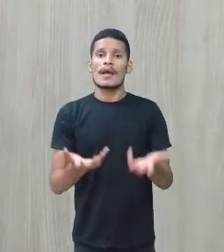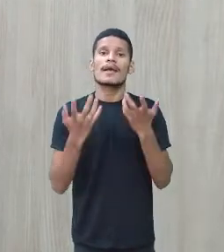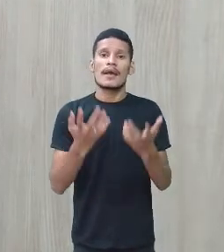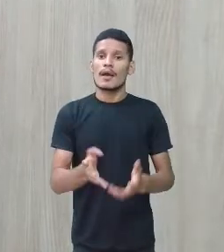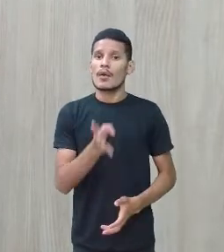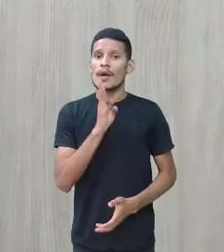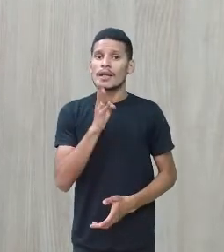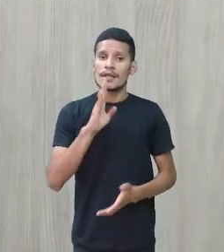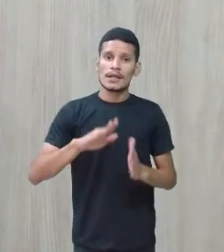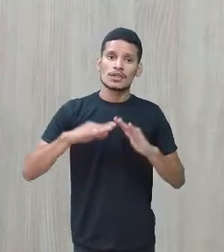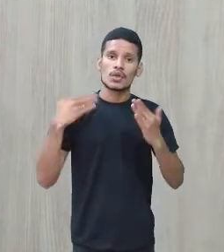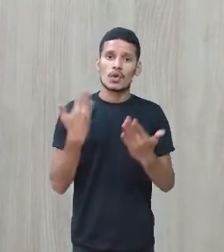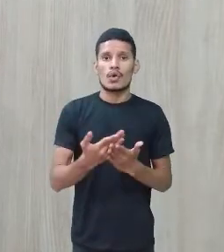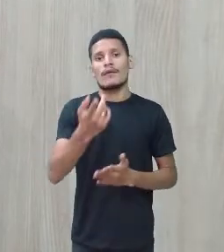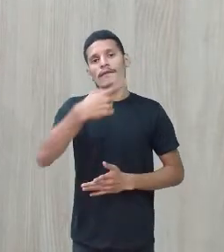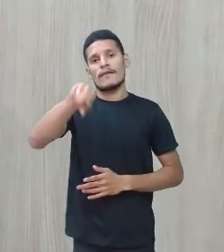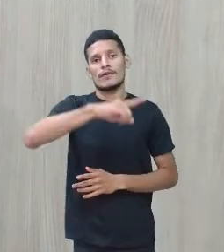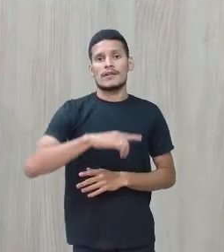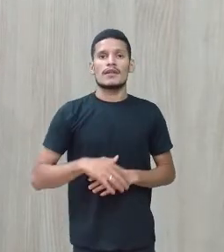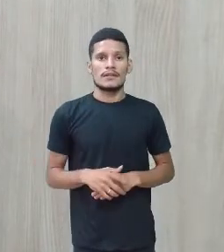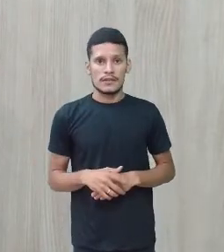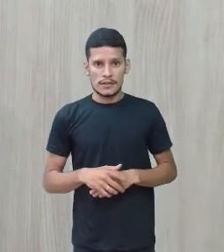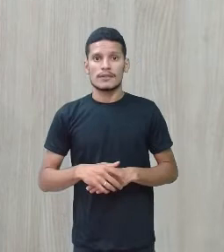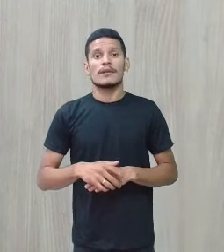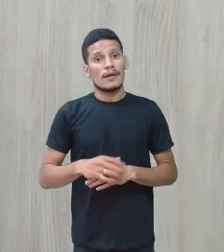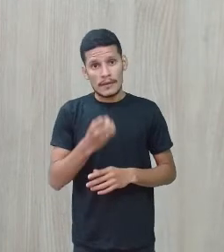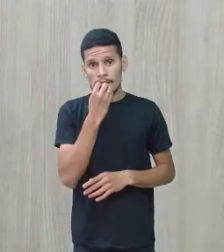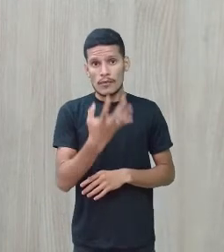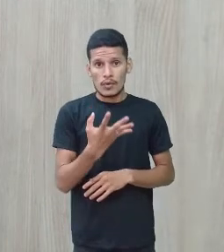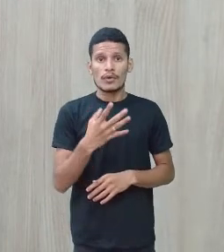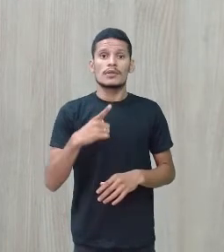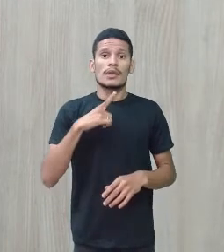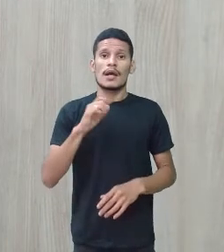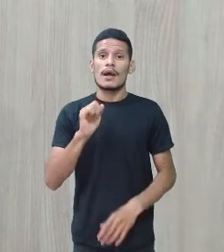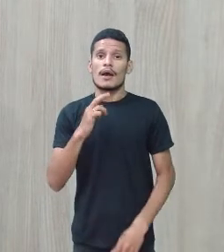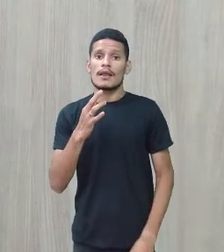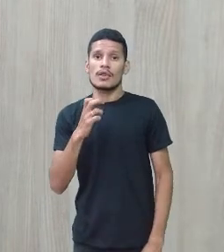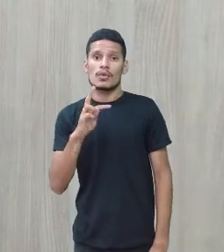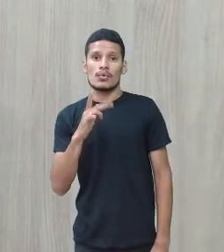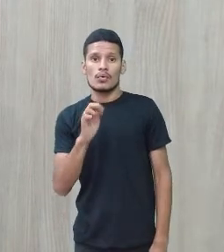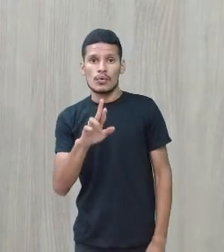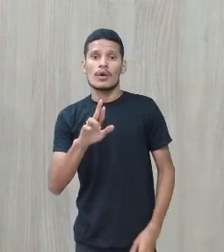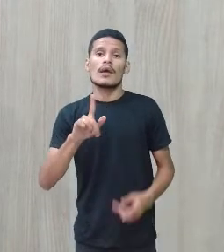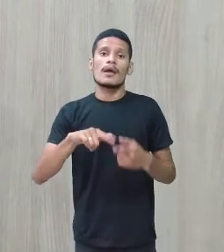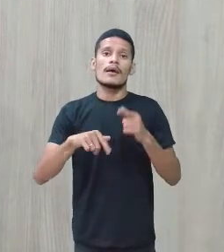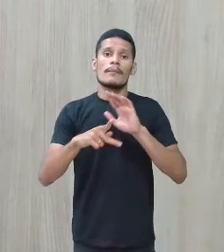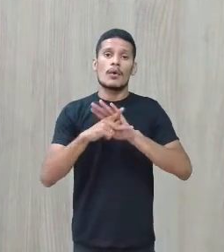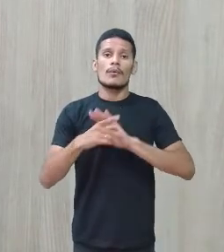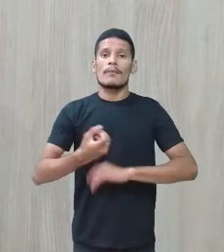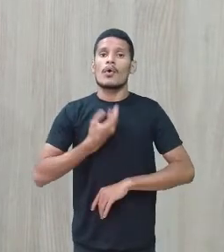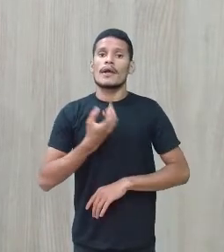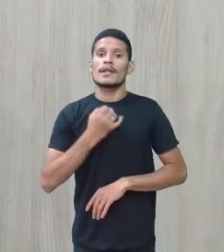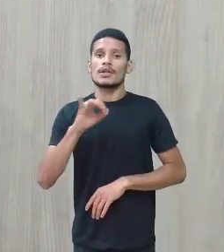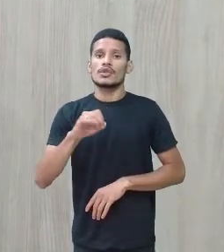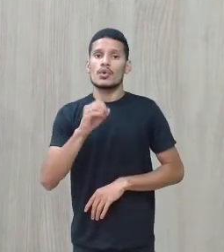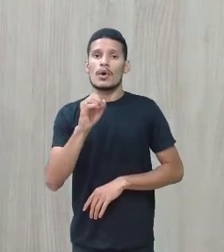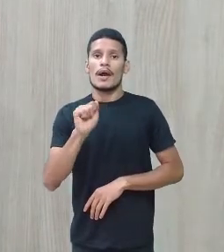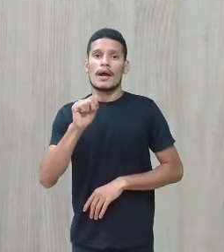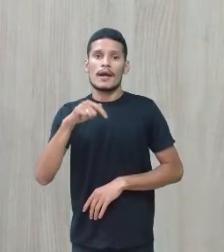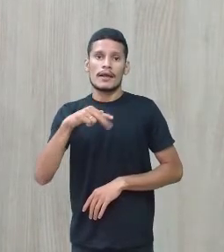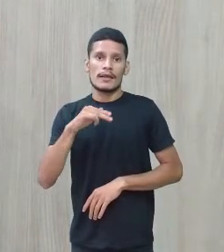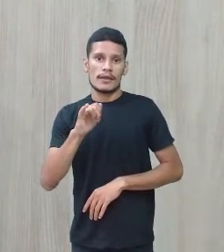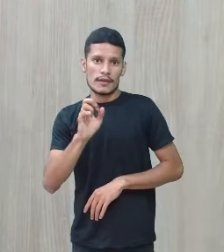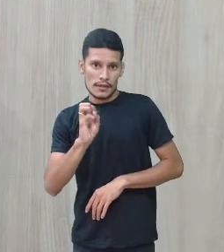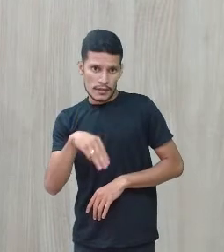dessa escola aí, de vocês. É muito bom. Tem aqui Arthur dizendo, do poeta Joaquim Cardoso. Obrigada, Arthur, por sua resposta